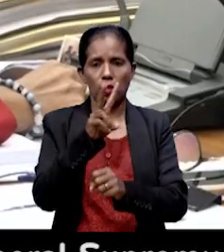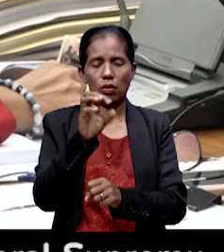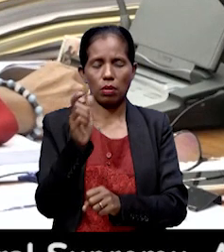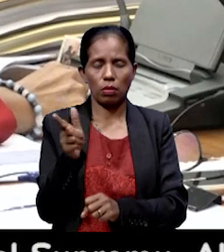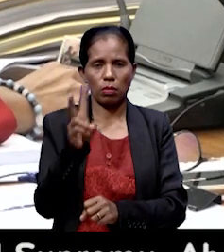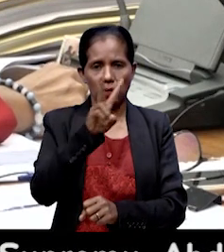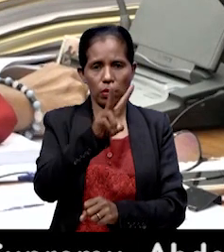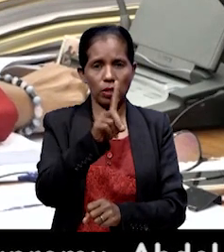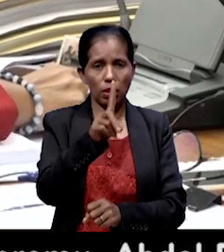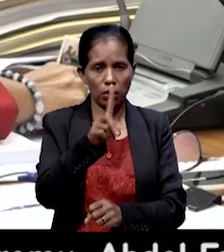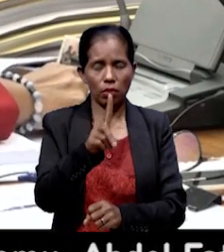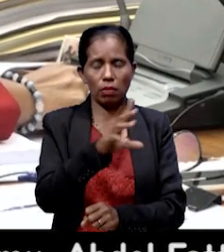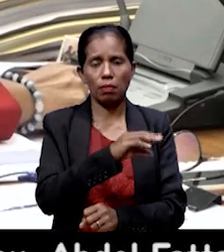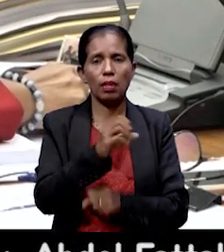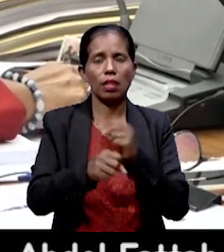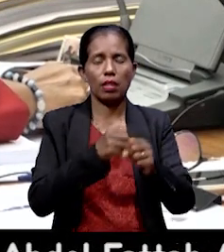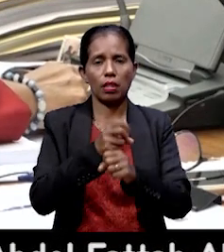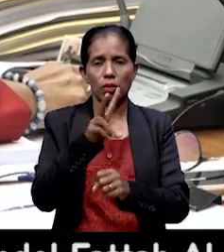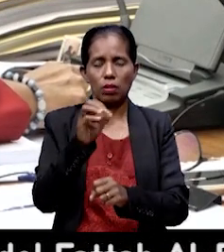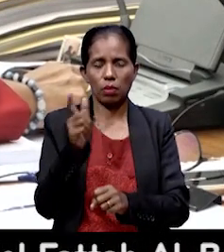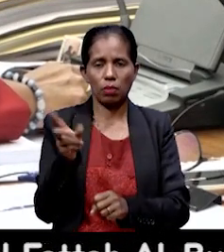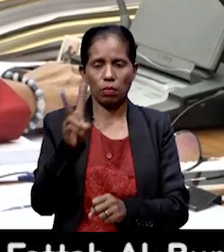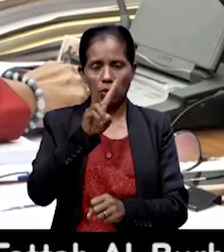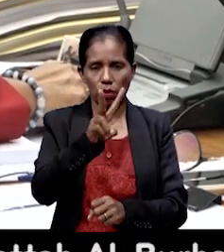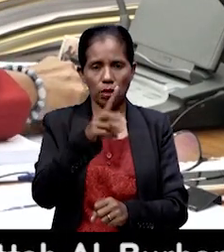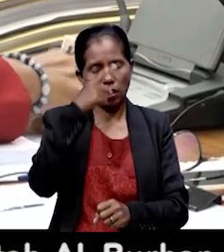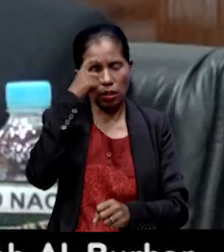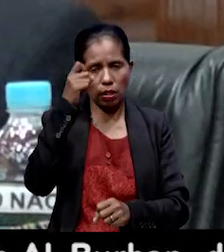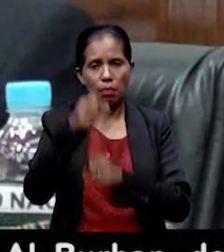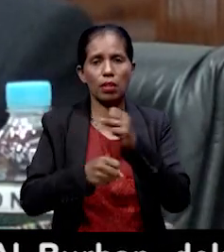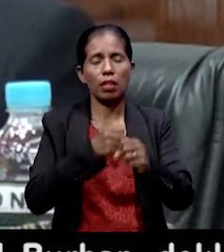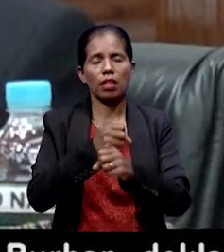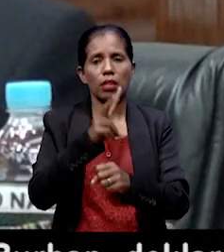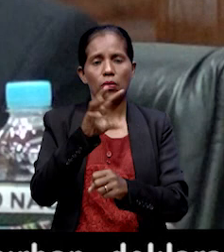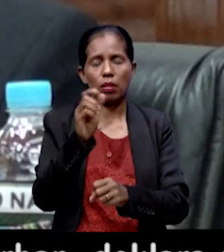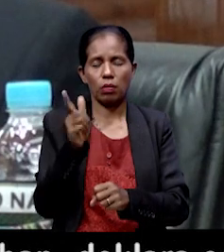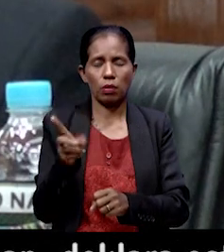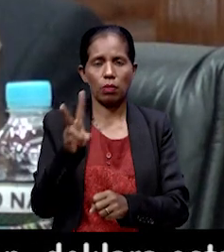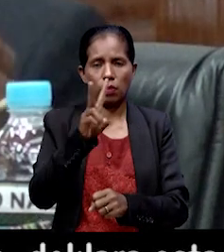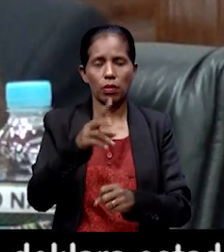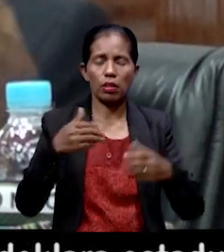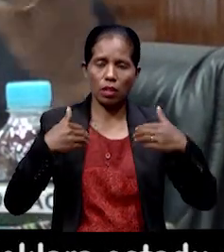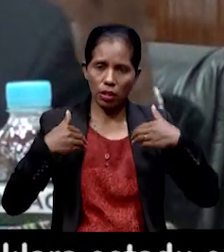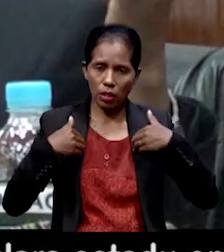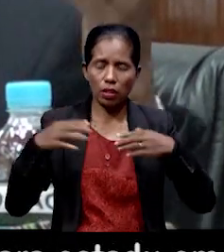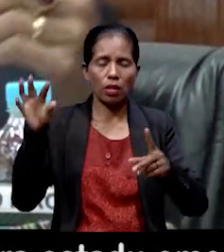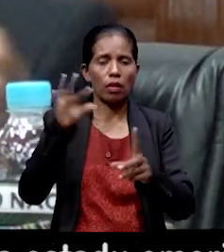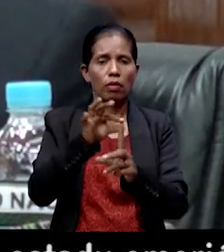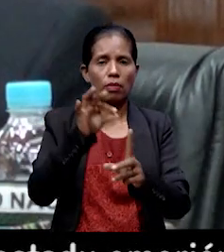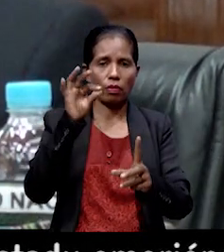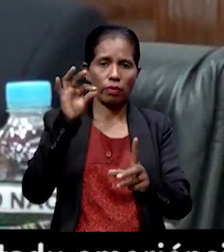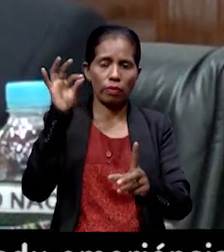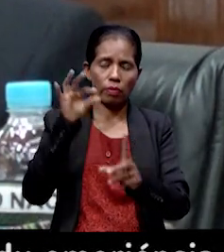ruanuru racing ida ba tinen rihun rua ruanulu resen rua, tambah tinen rihun rua ruanulu resen rua seiha mos eleição